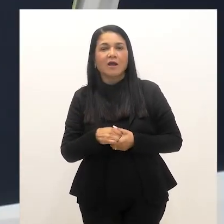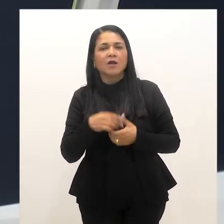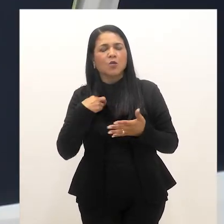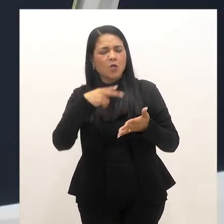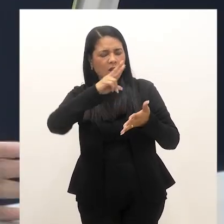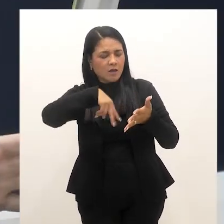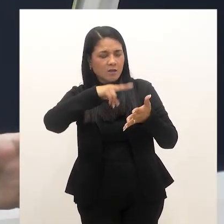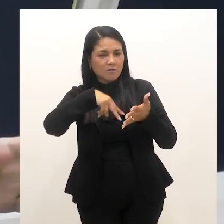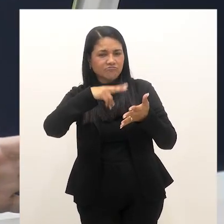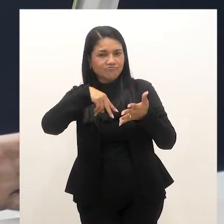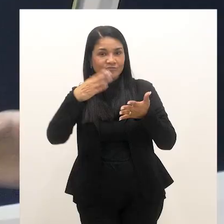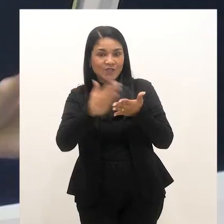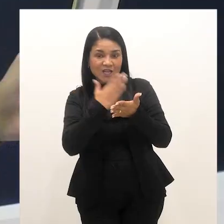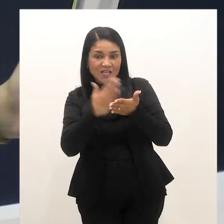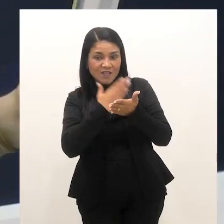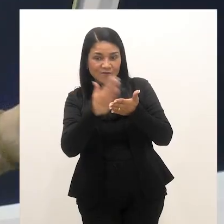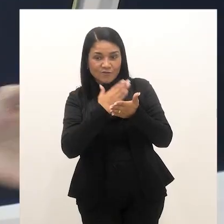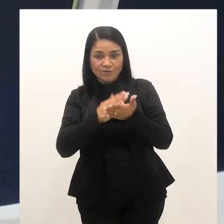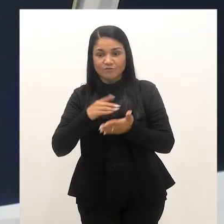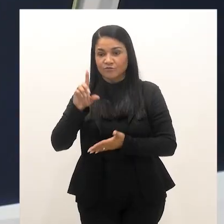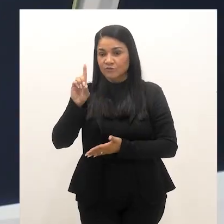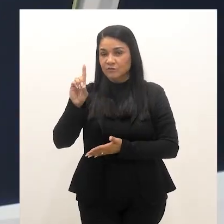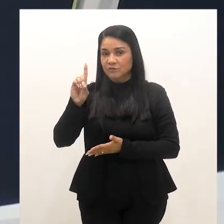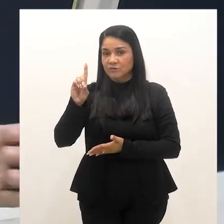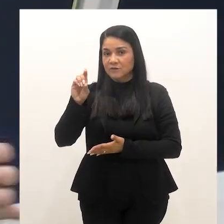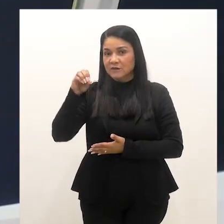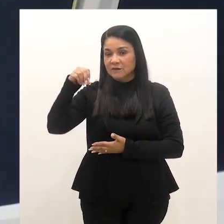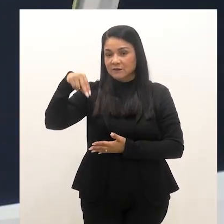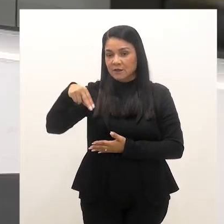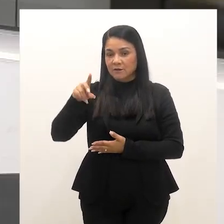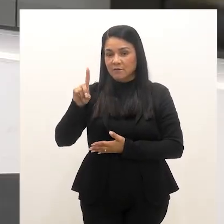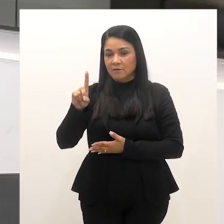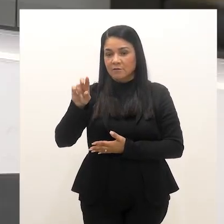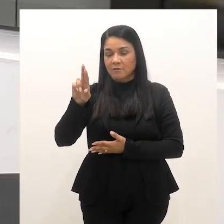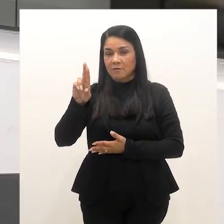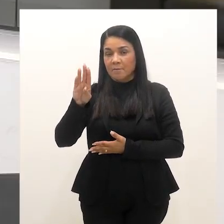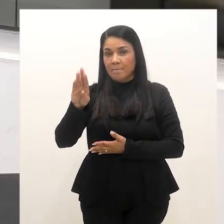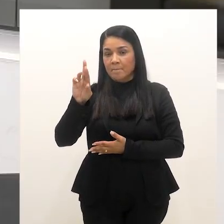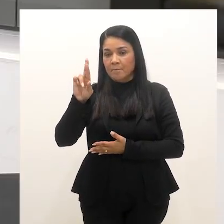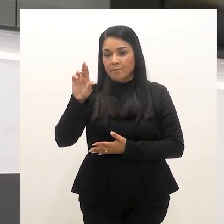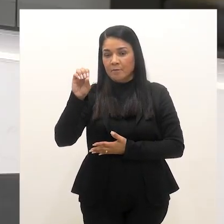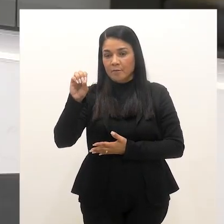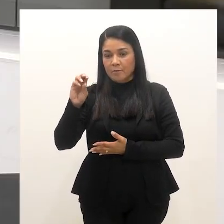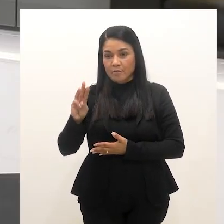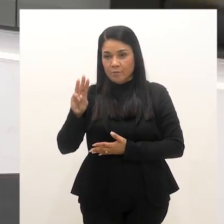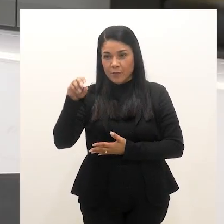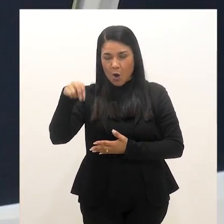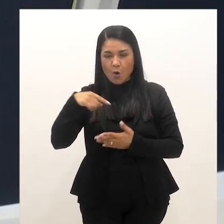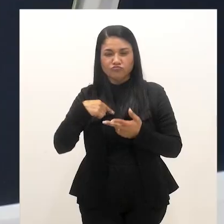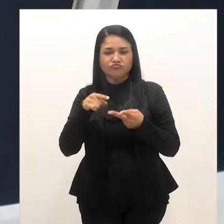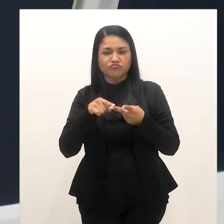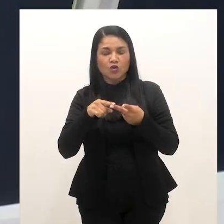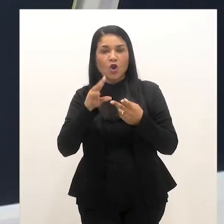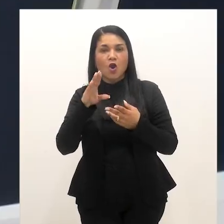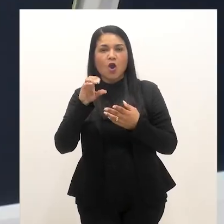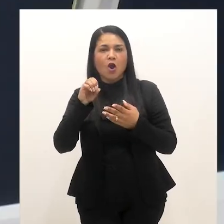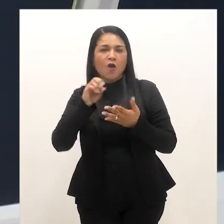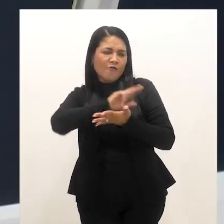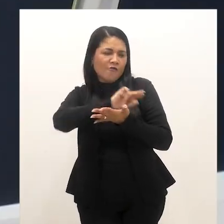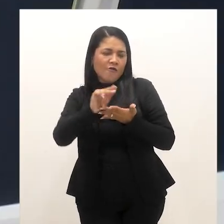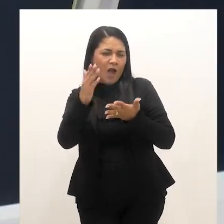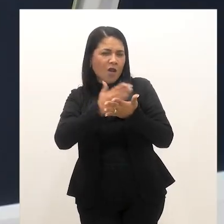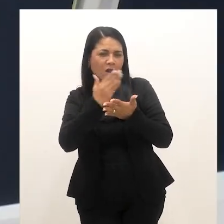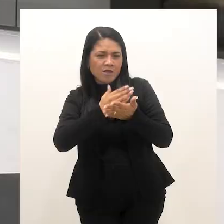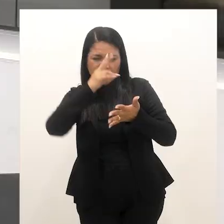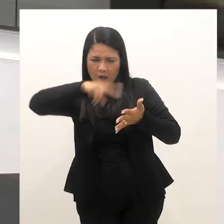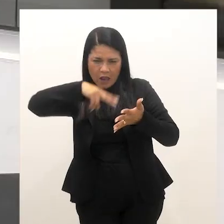os livros do Dan Brown, assim, em sequência. Código da Vinci, Anjos e Demônios, Inferno,